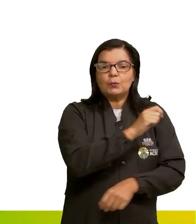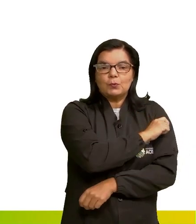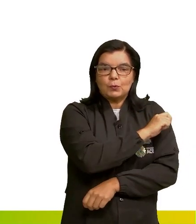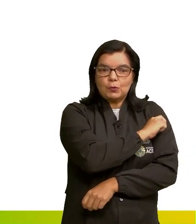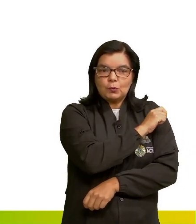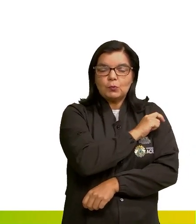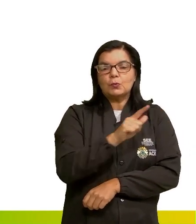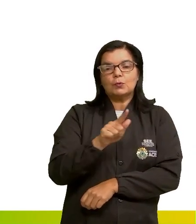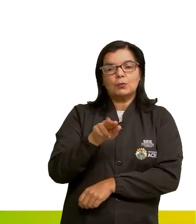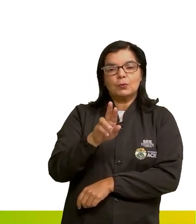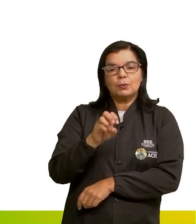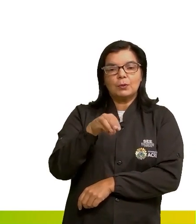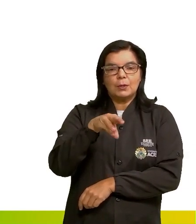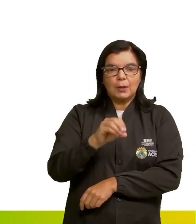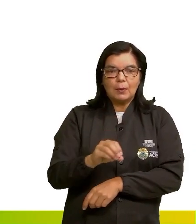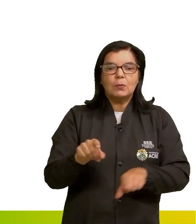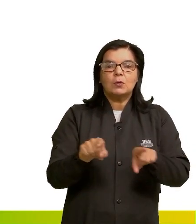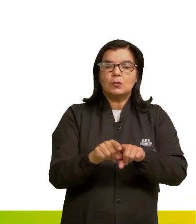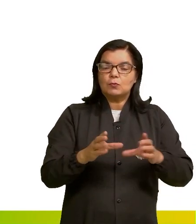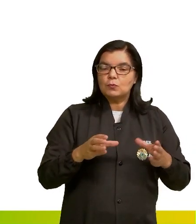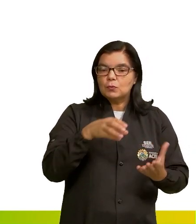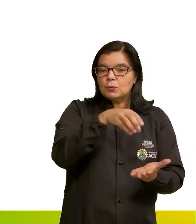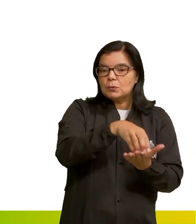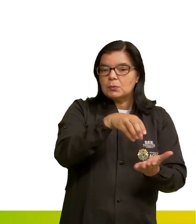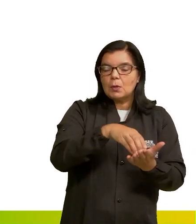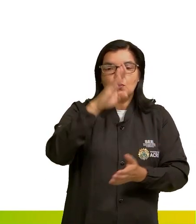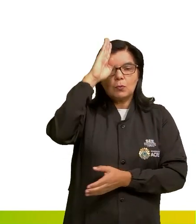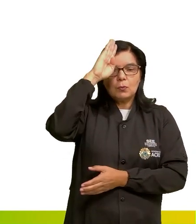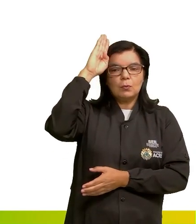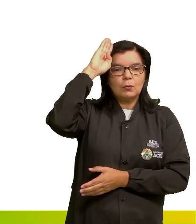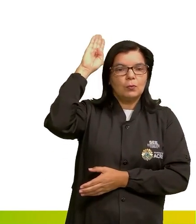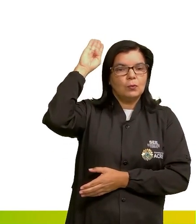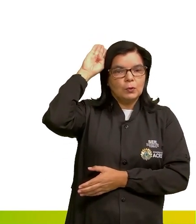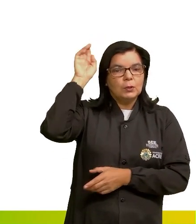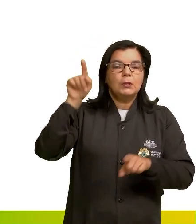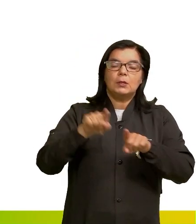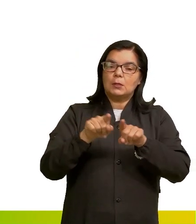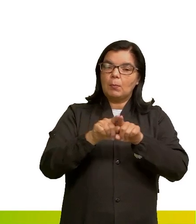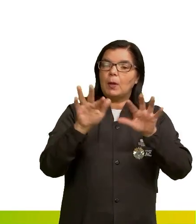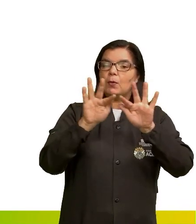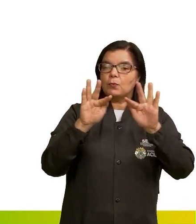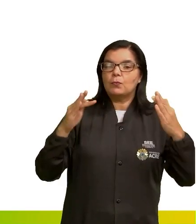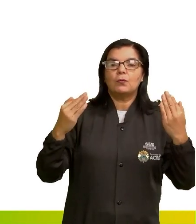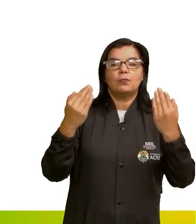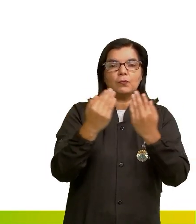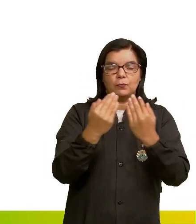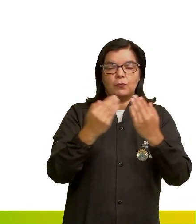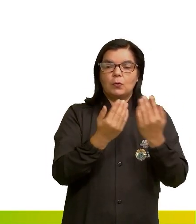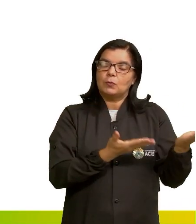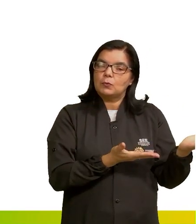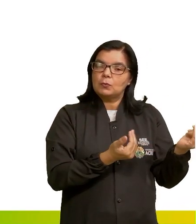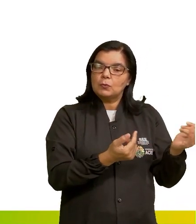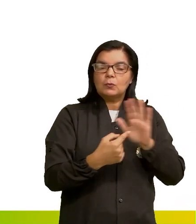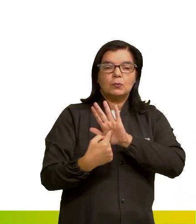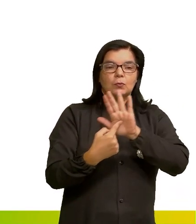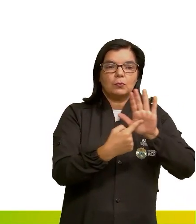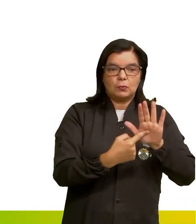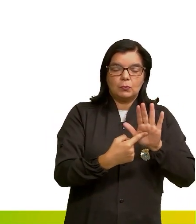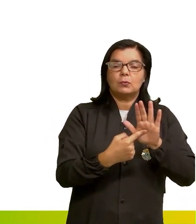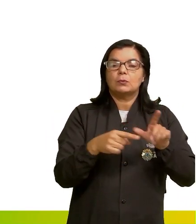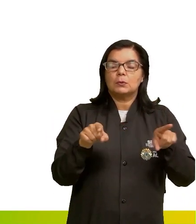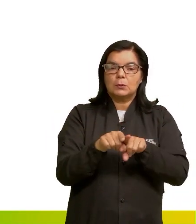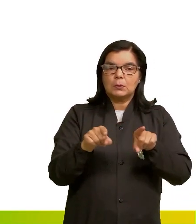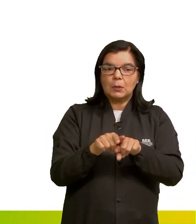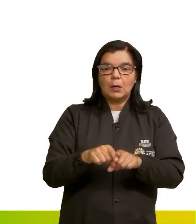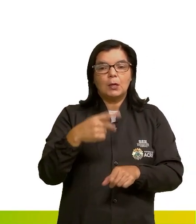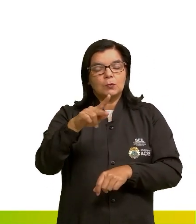dos centros acadêmicos e ainda os fóruns de juventude que você pode estar identificando, né, na